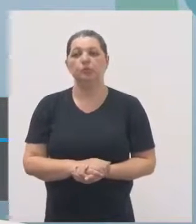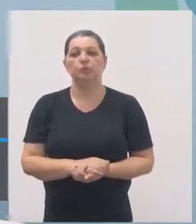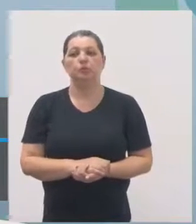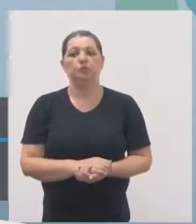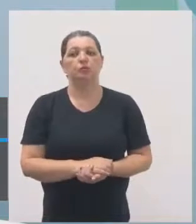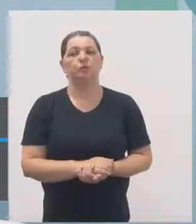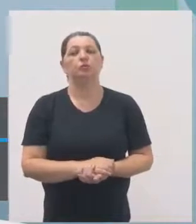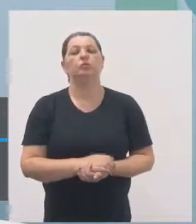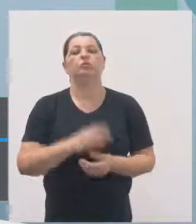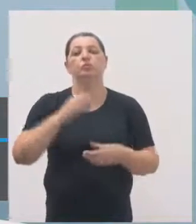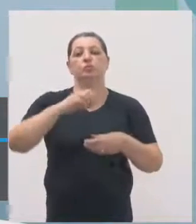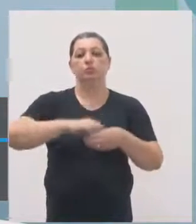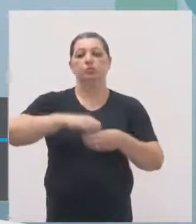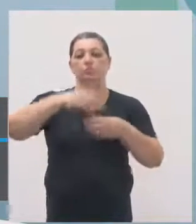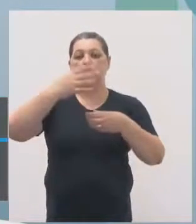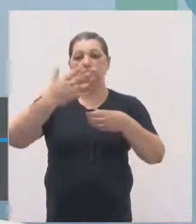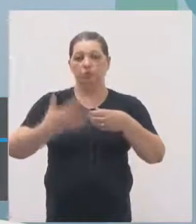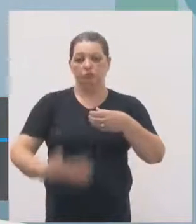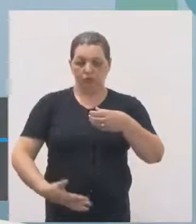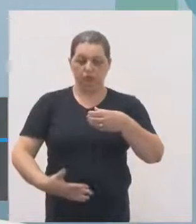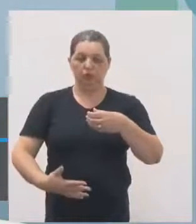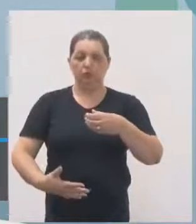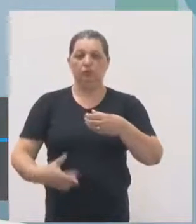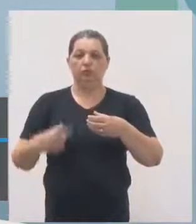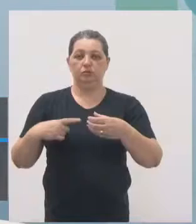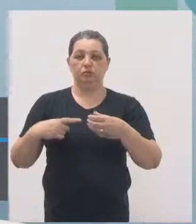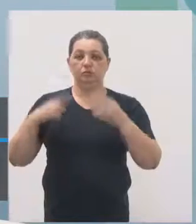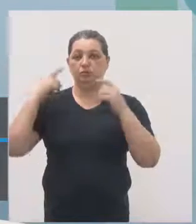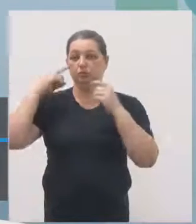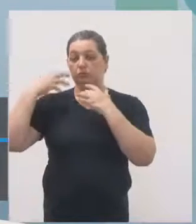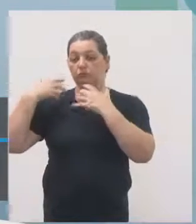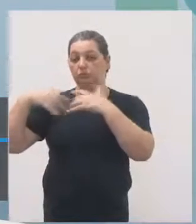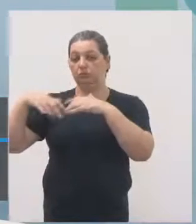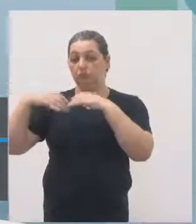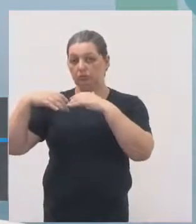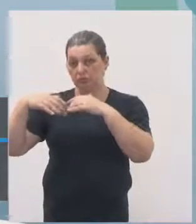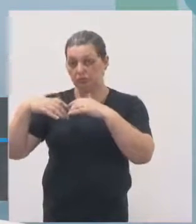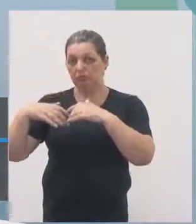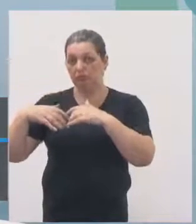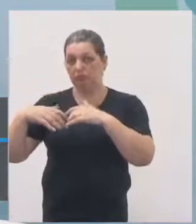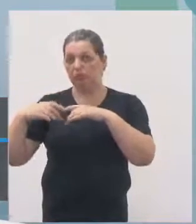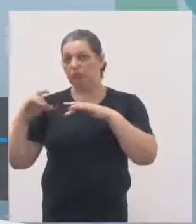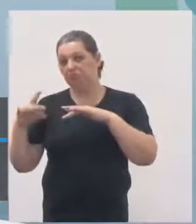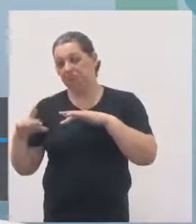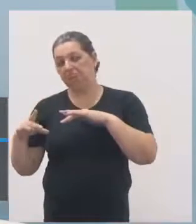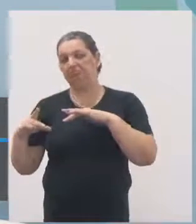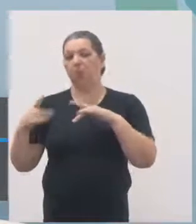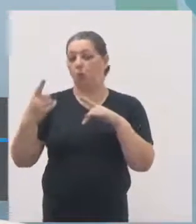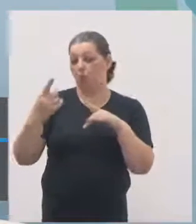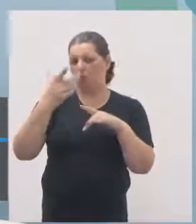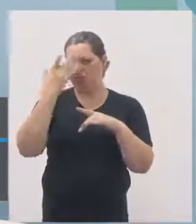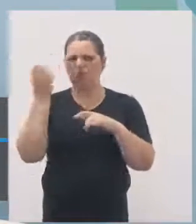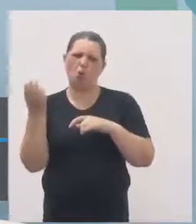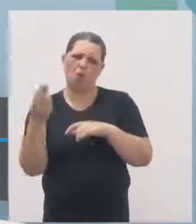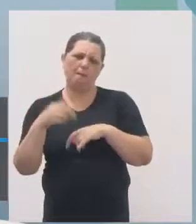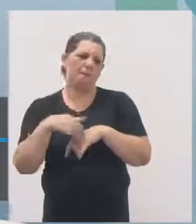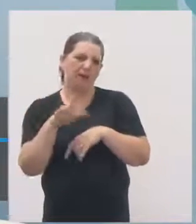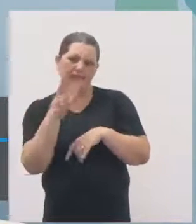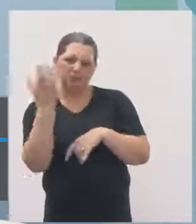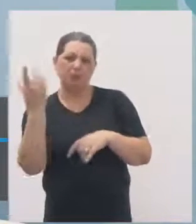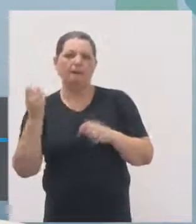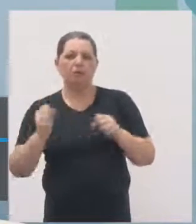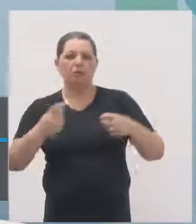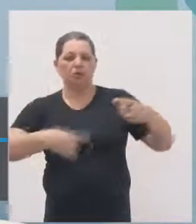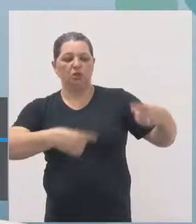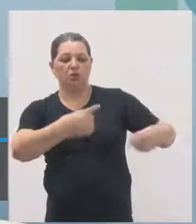um conteúdo e que vai ter uma reflexão ali, e pode ser uma pessoa só ou podem ter mais pessoas, né? Sim. Pode ser uma discussão